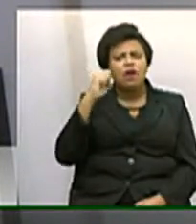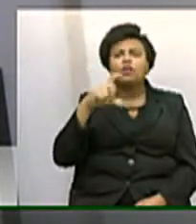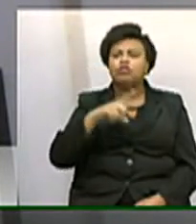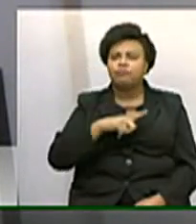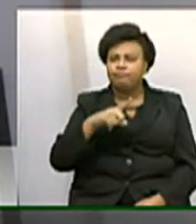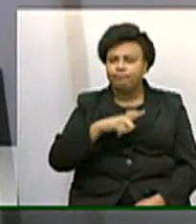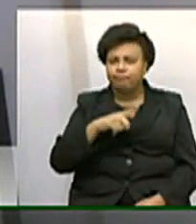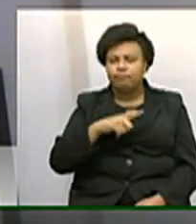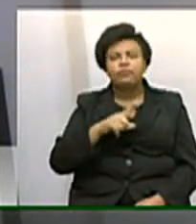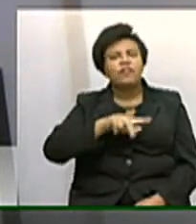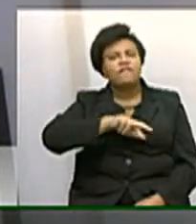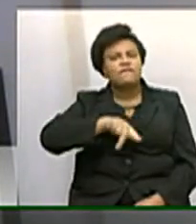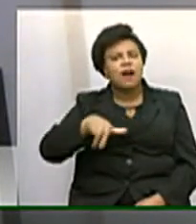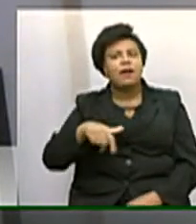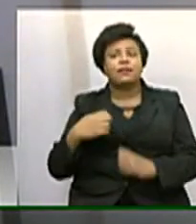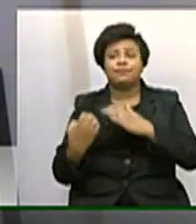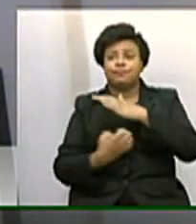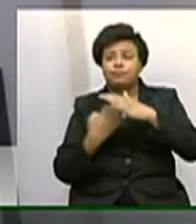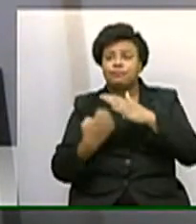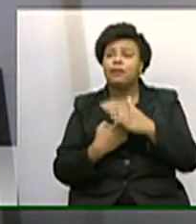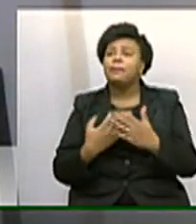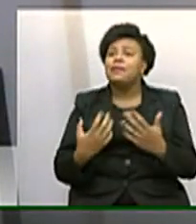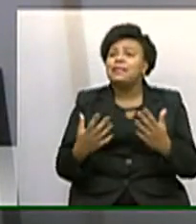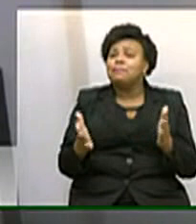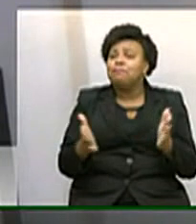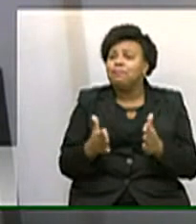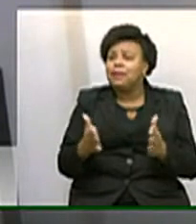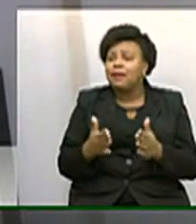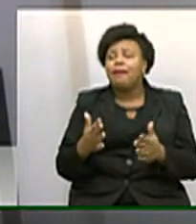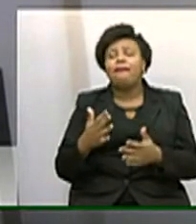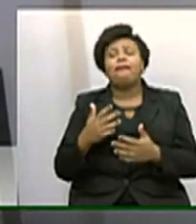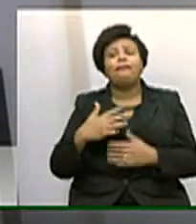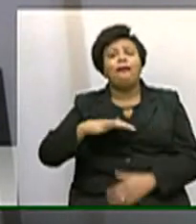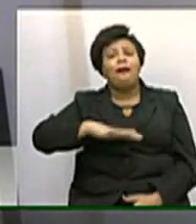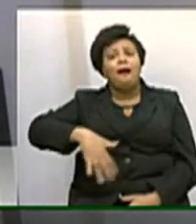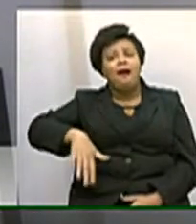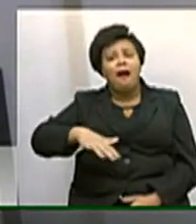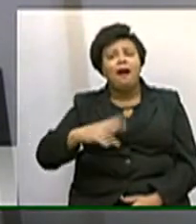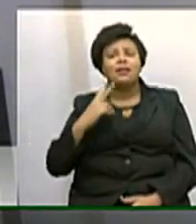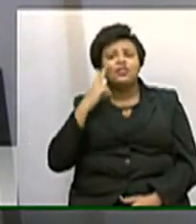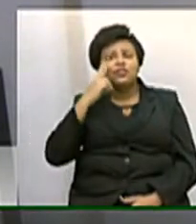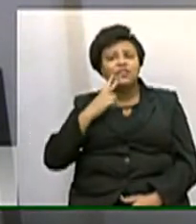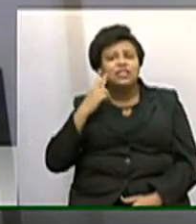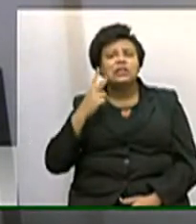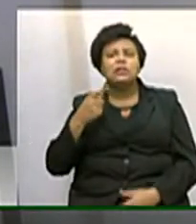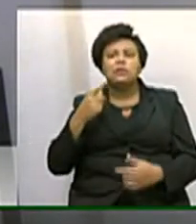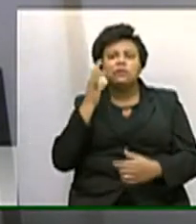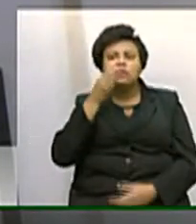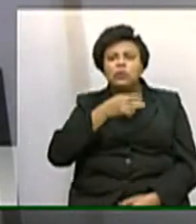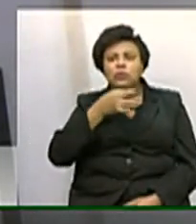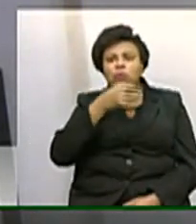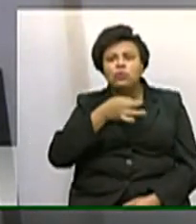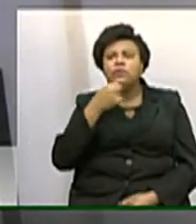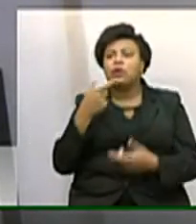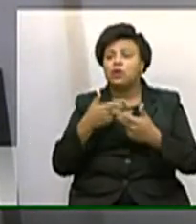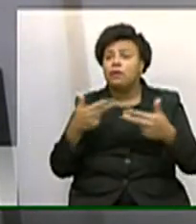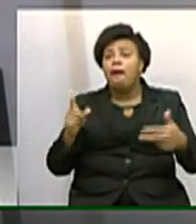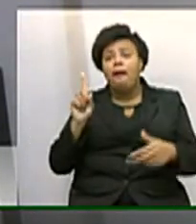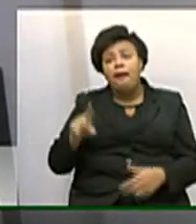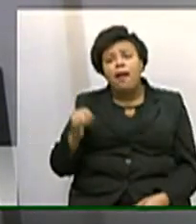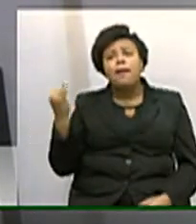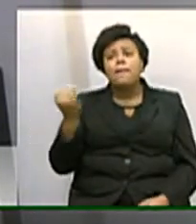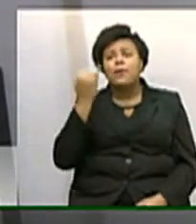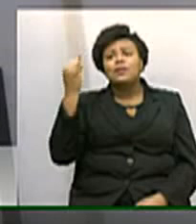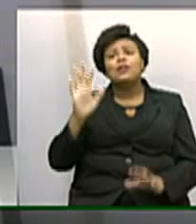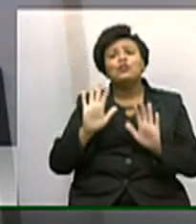tem várias empresas de pequeno porte, do setor vitivinícola, enfim, uma questão muito